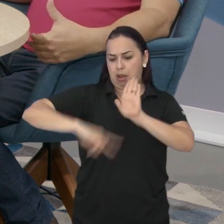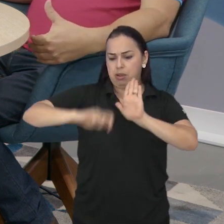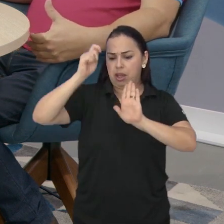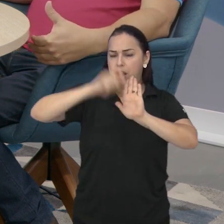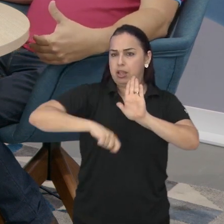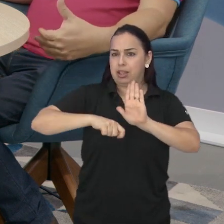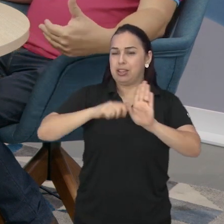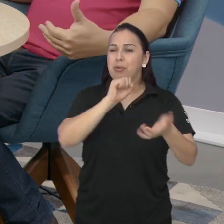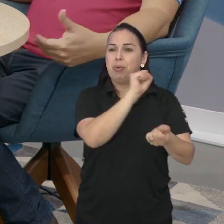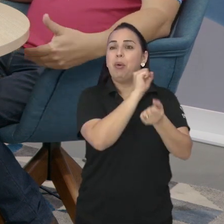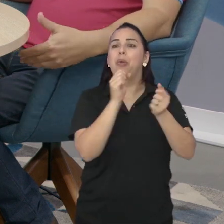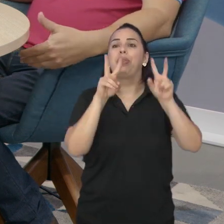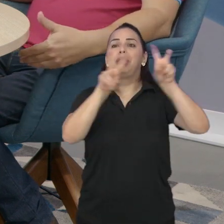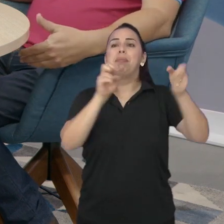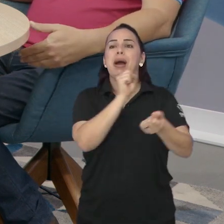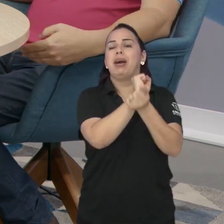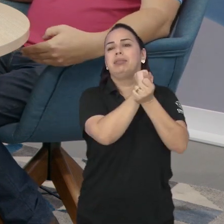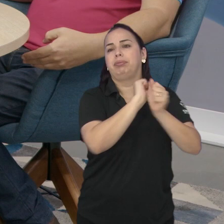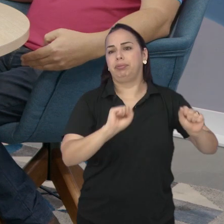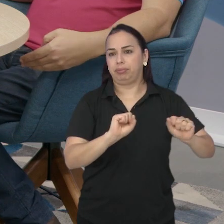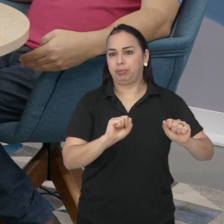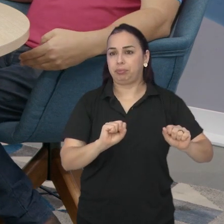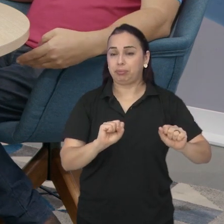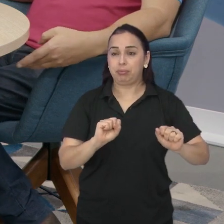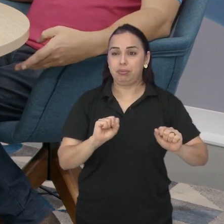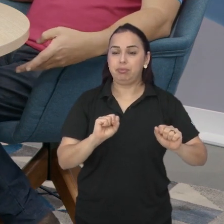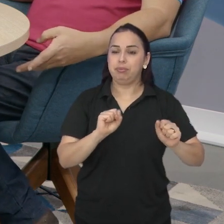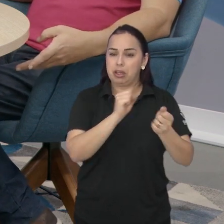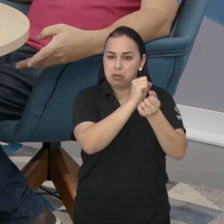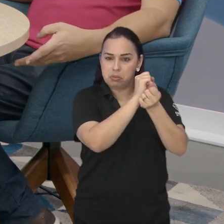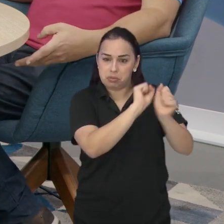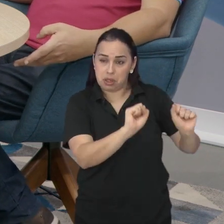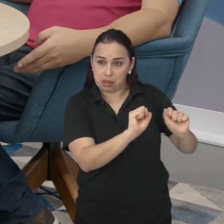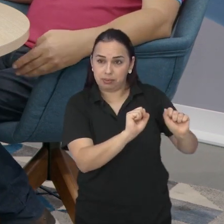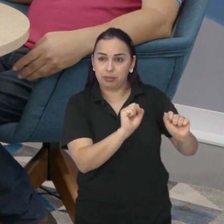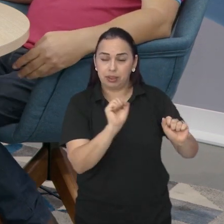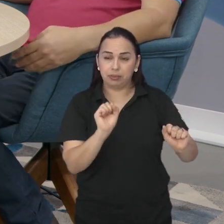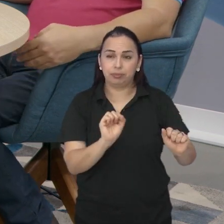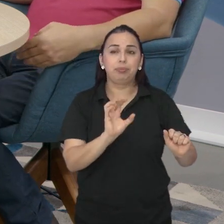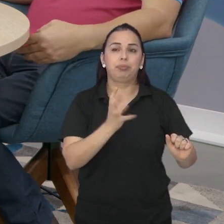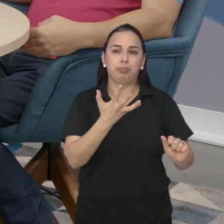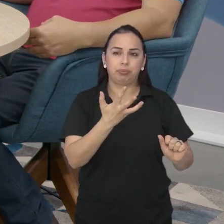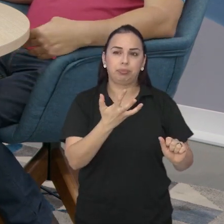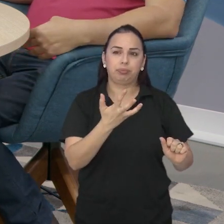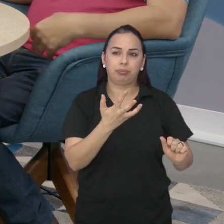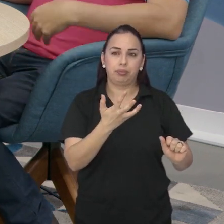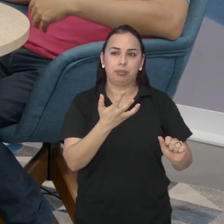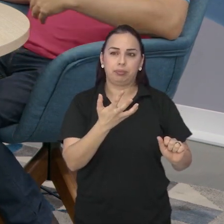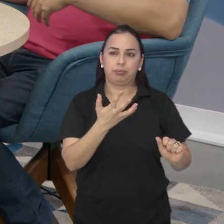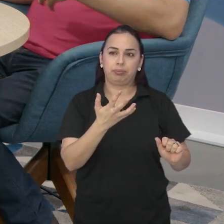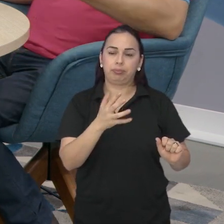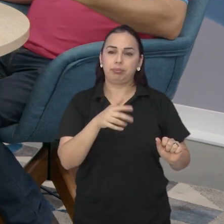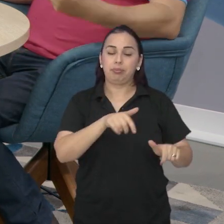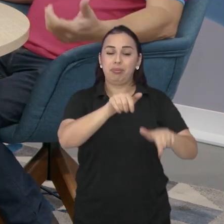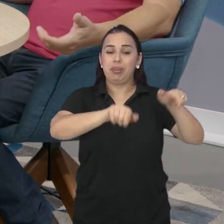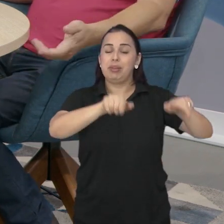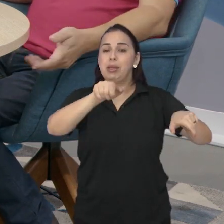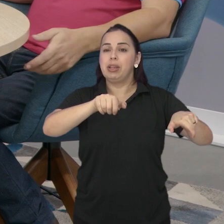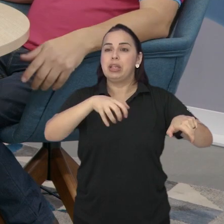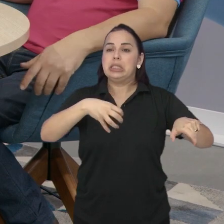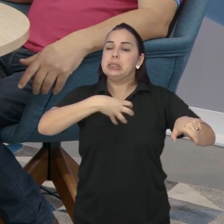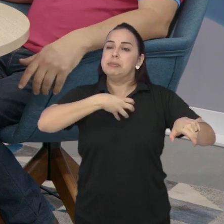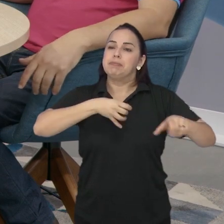quando a gente diz que houve abolição, e na verdade isso não aconteceu, né? Houve um abandono